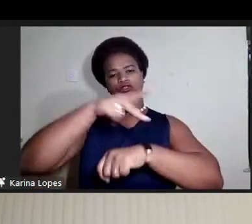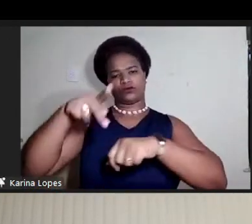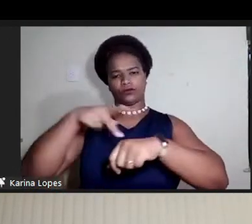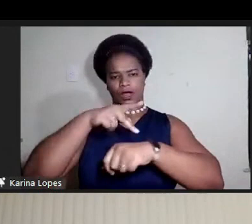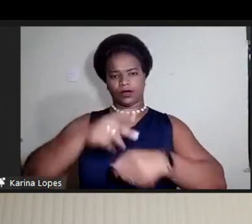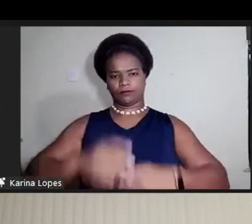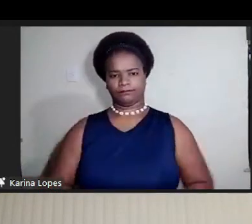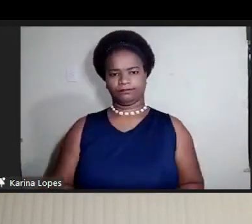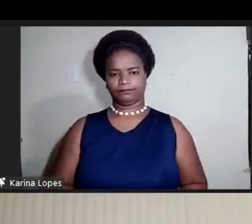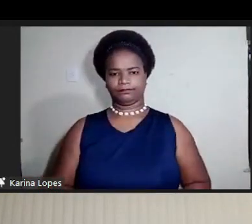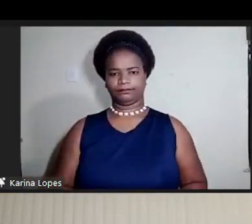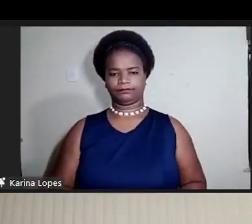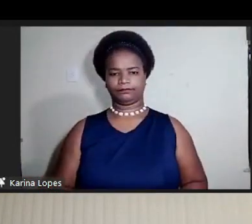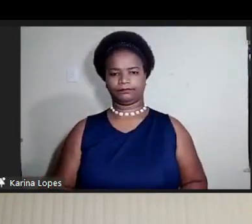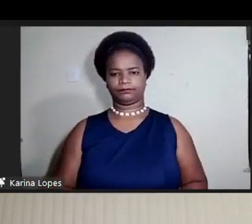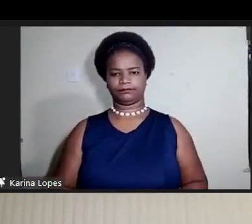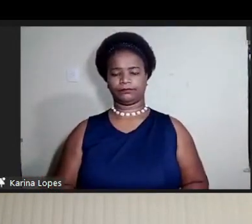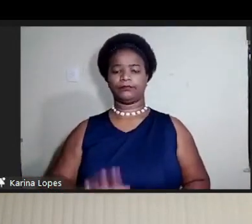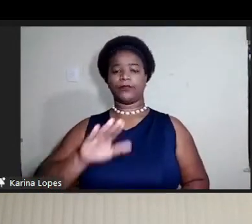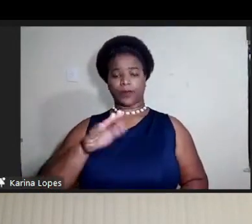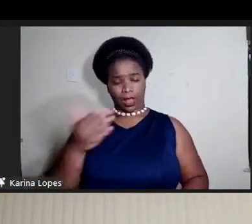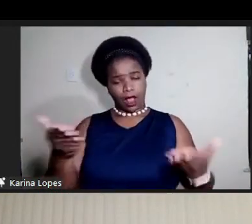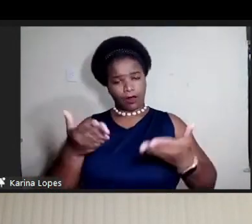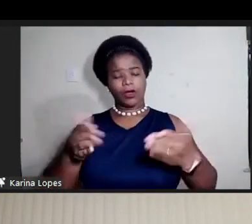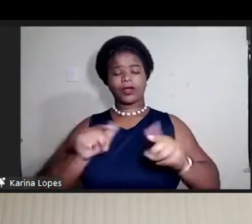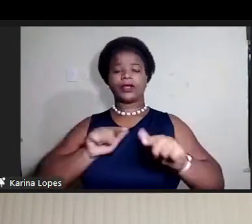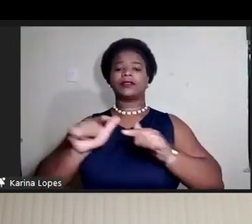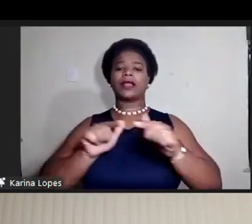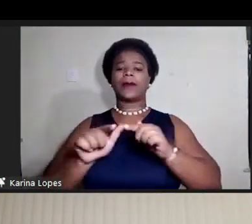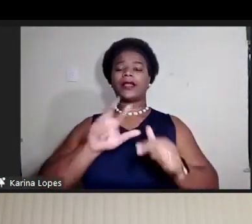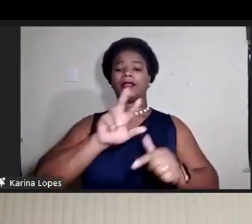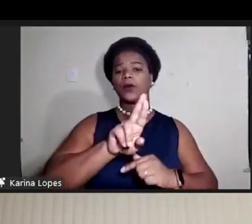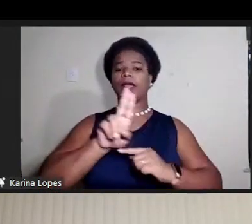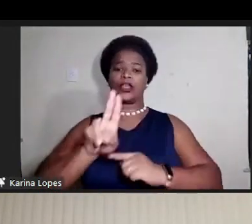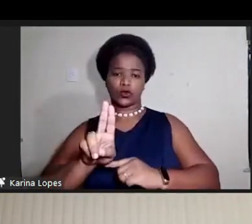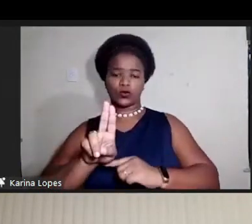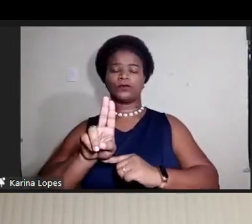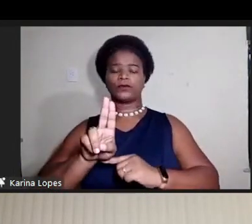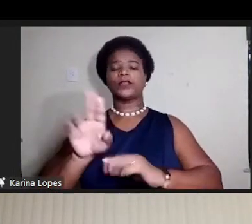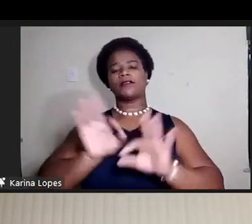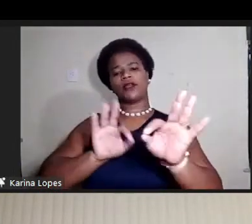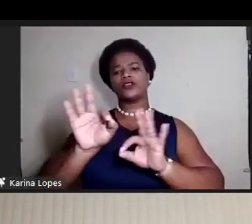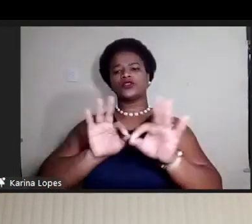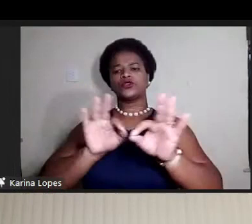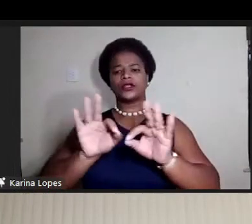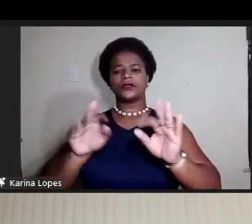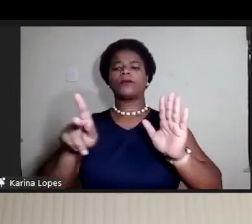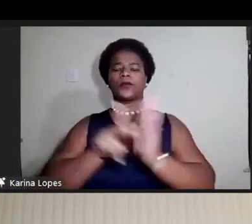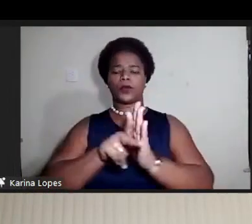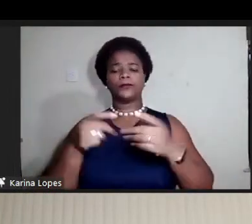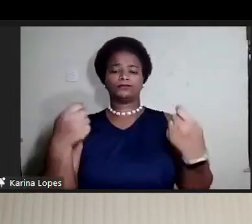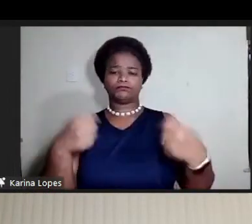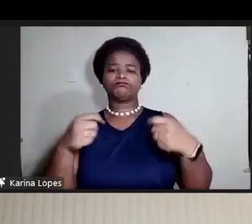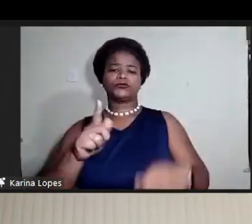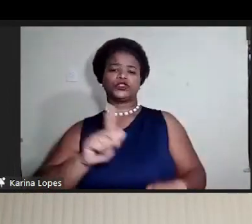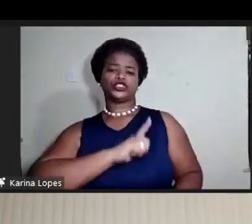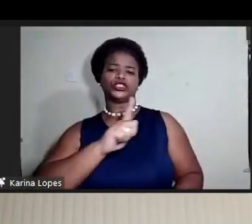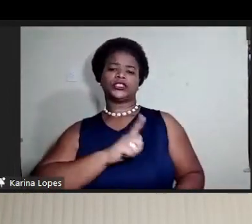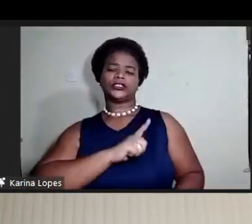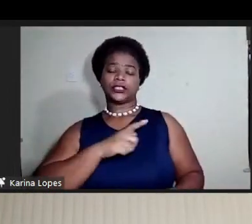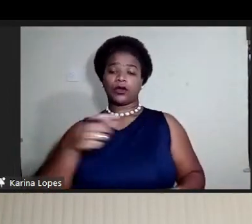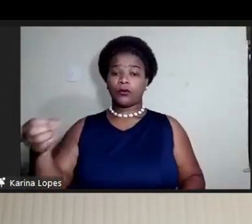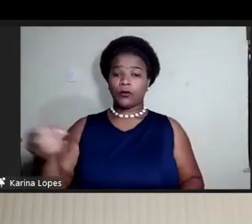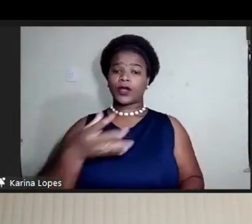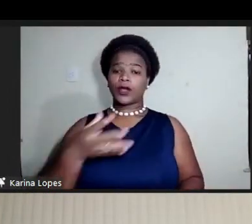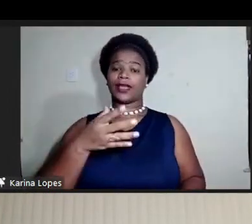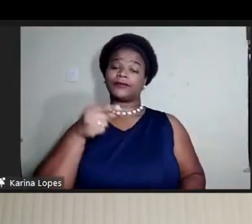Ao trabalhar no RU, uma estrutura complexa, carente de um modelo de gestão moderno, a servidora aprendeu a